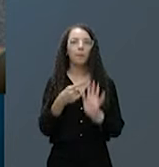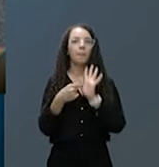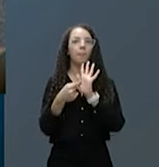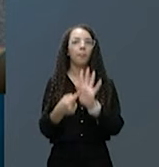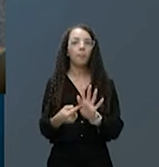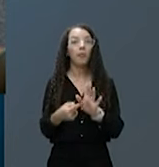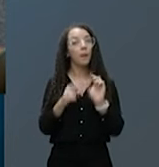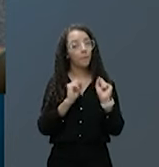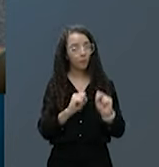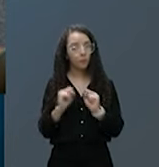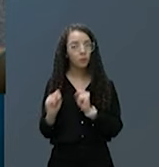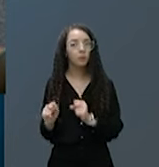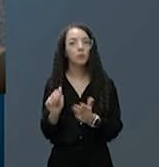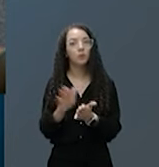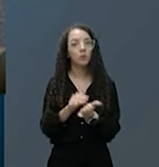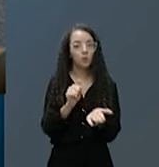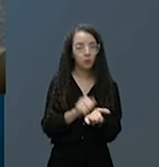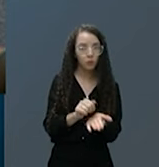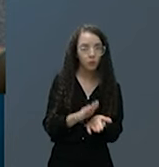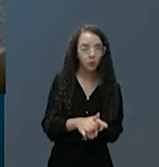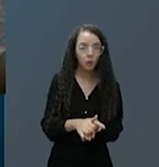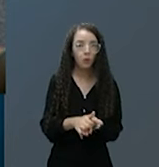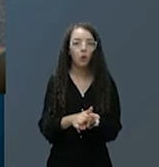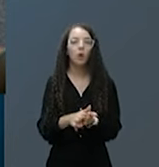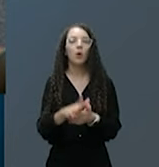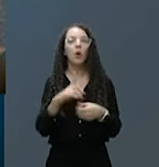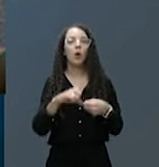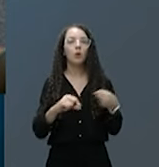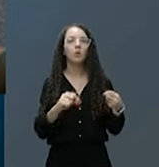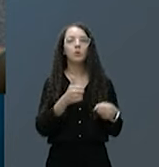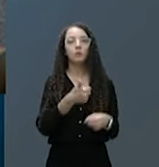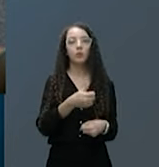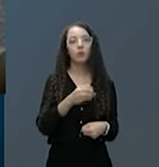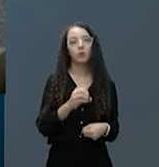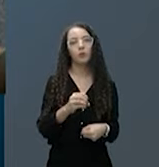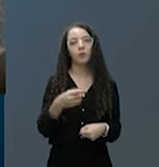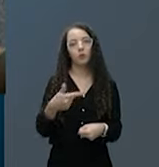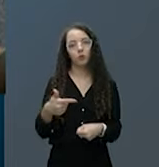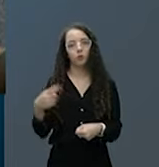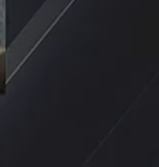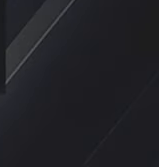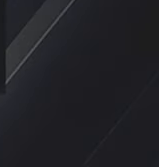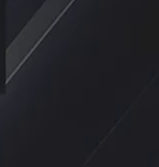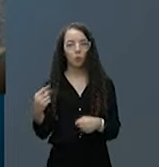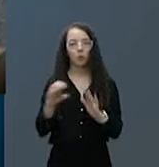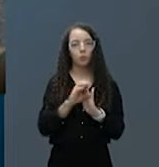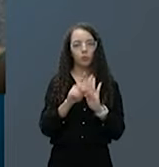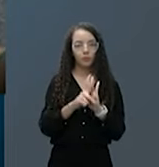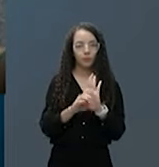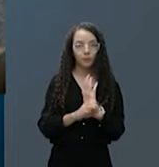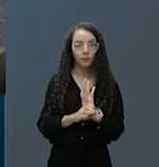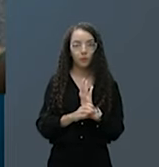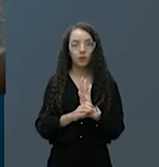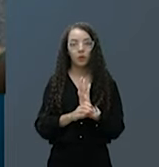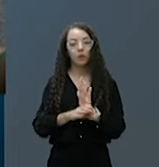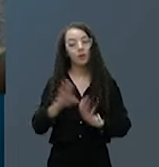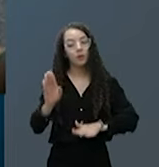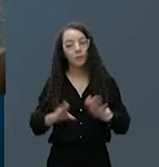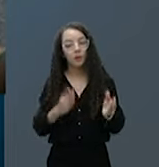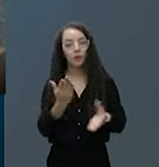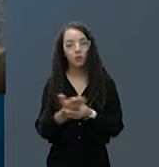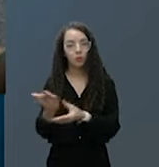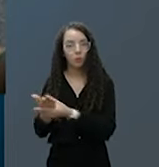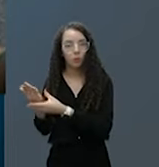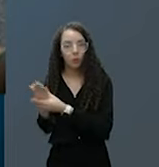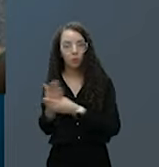da multa prevista no artigo 1021, parágrafo 4º do CPC, nos casos de aplicação de precedente qualificado, ressalvados as hipóteses no